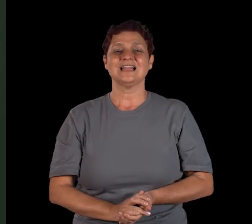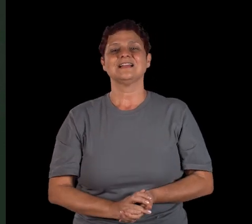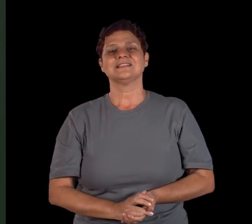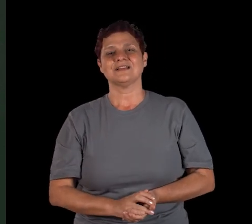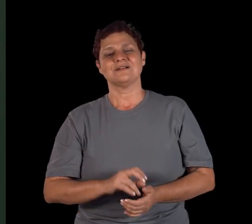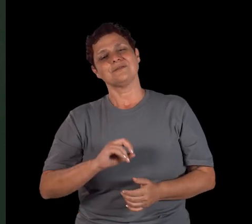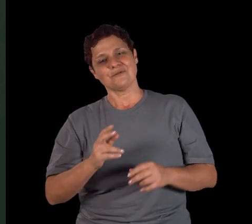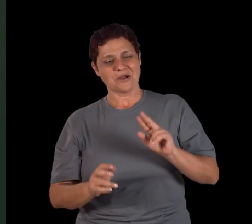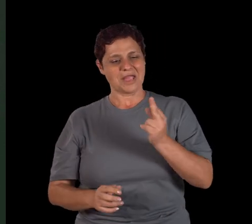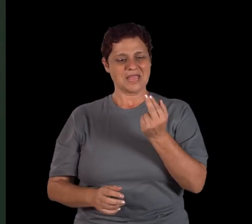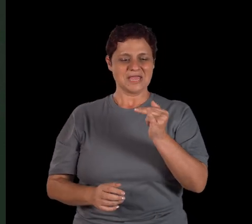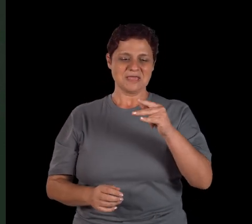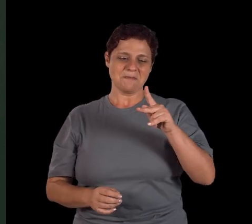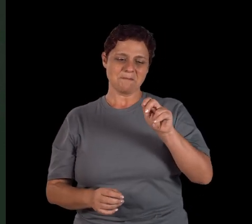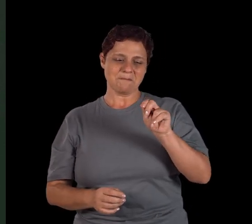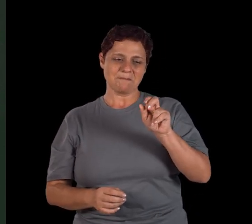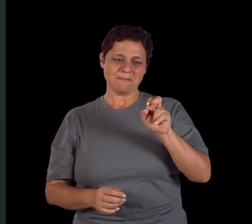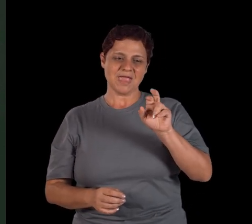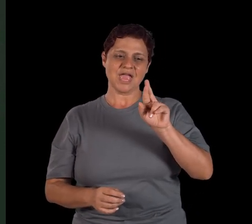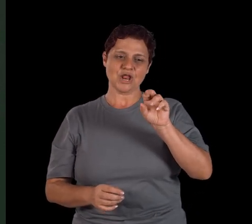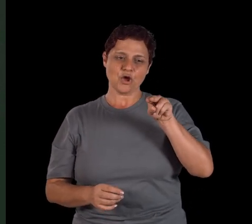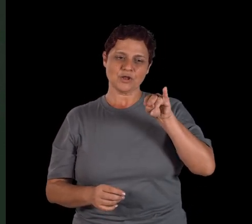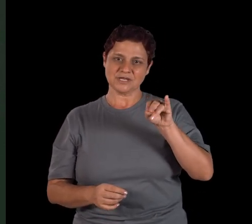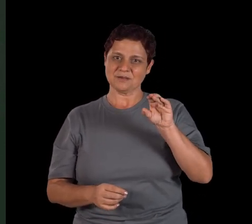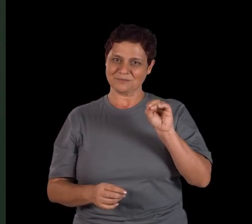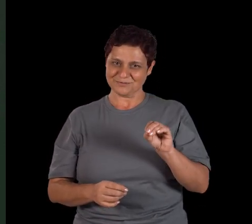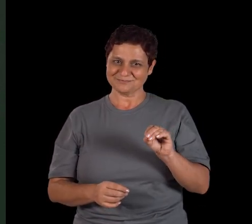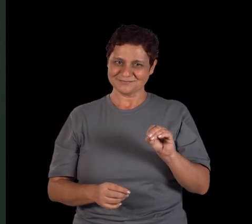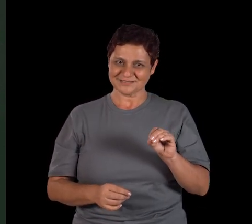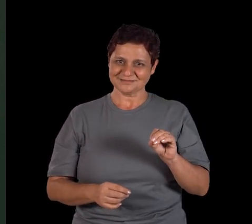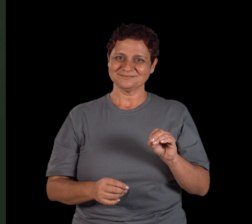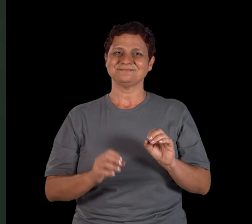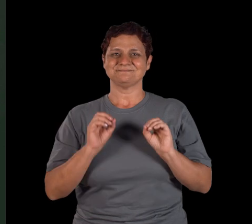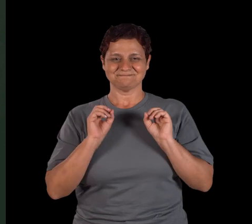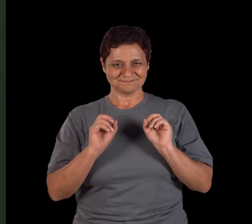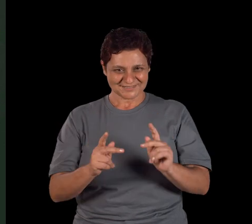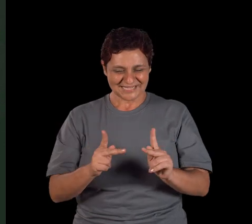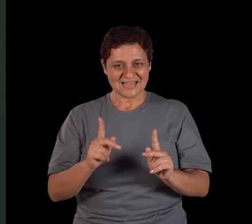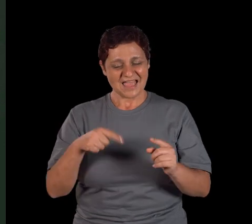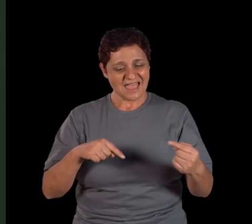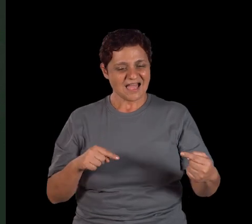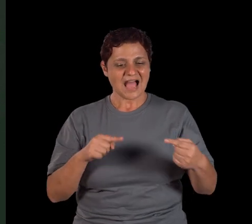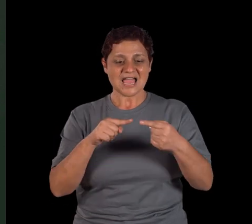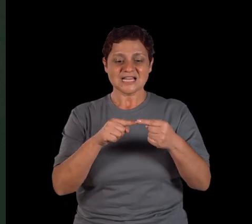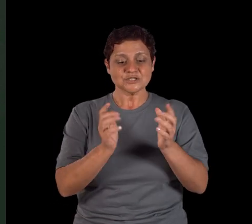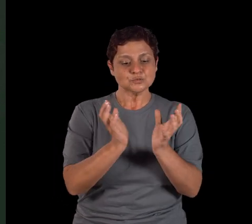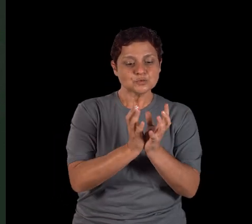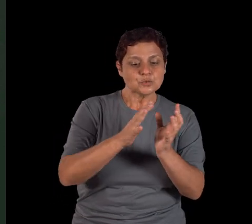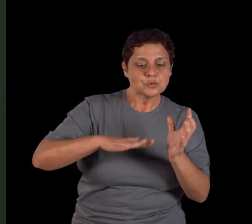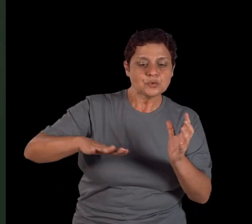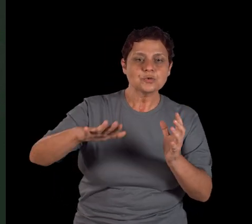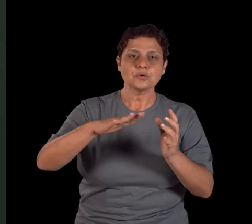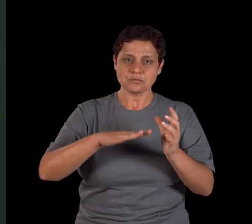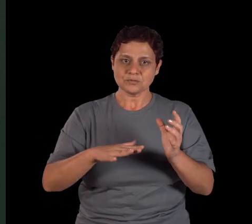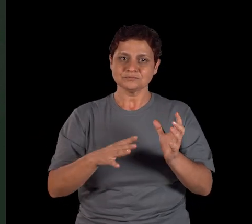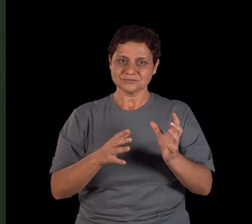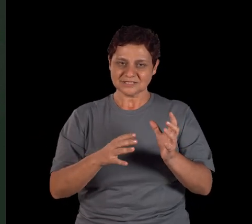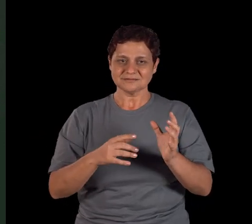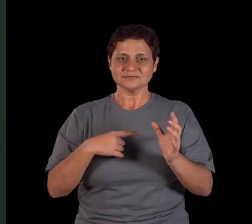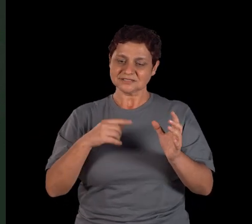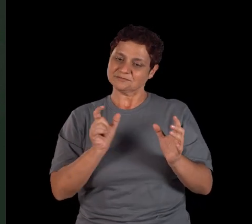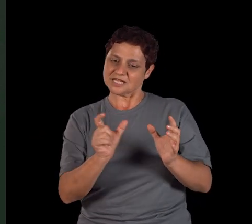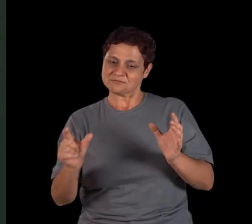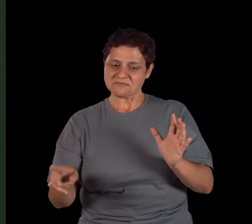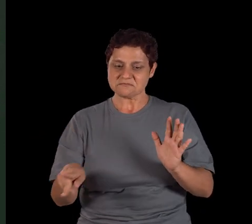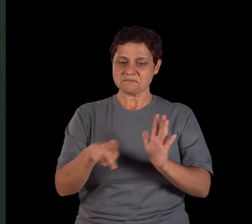Ou hiperônimo, como você preferir, certo? Com acento circunflexo, hiperônimo. Essa é a relação do campo semântico. O campo semântico que pertence